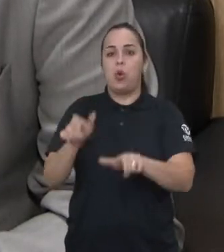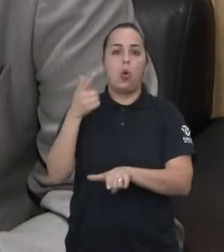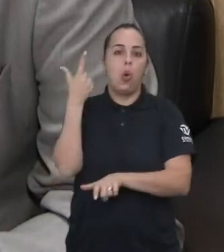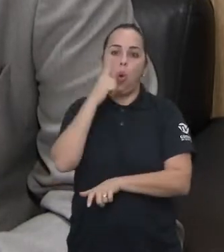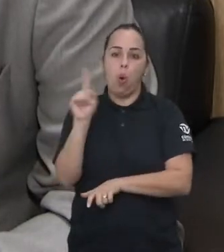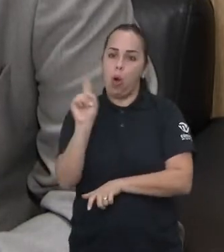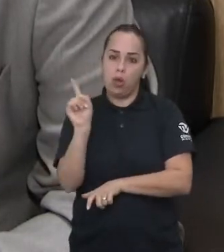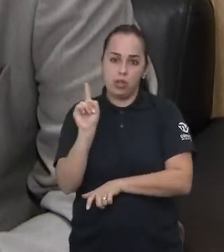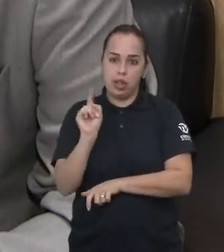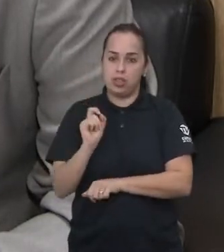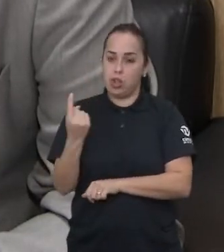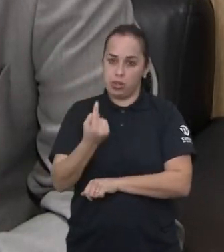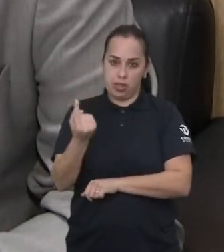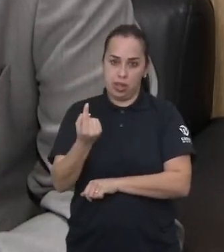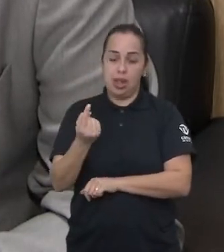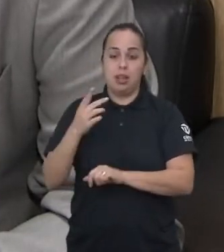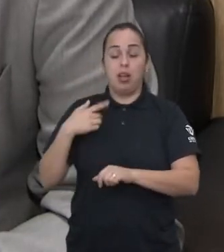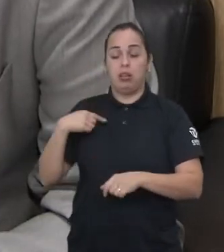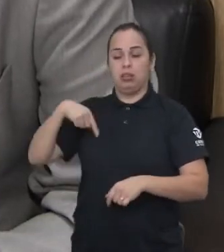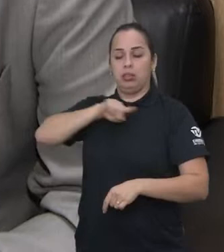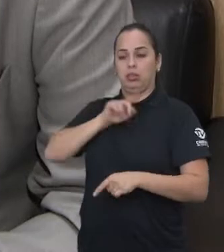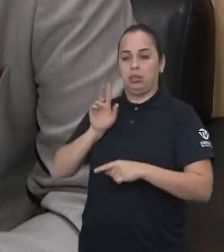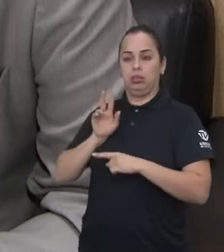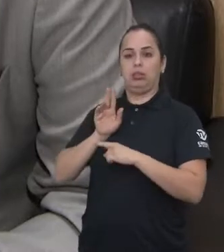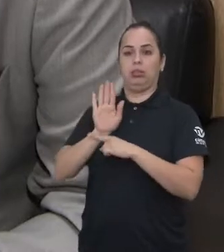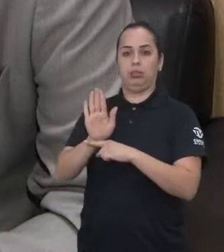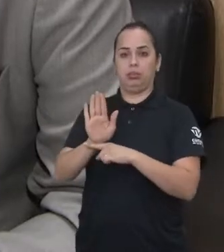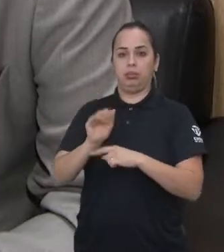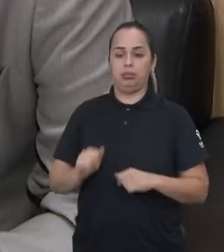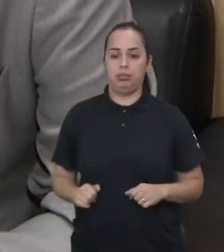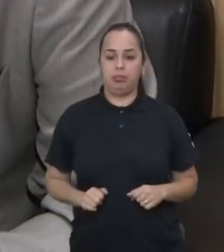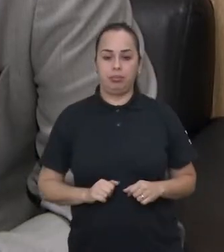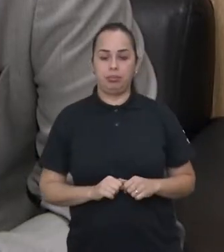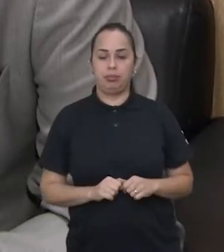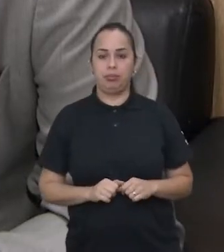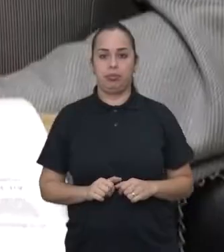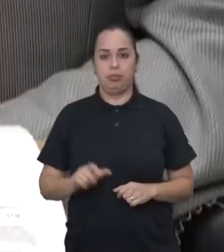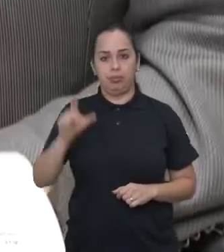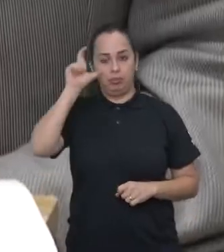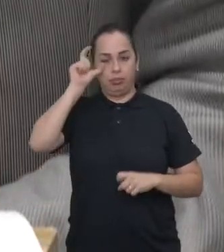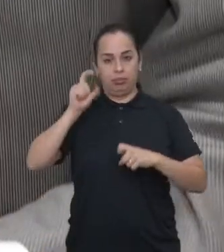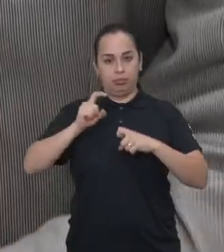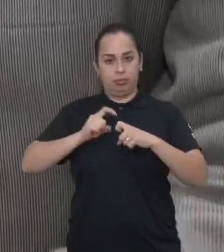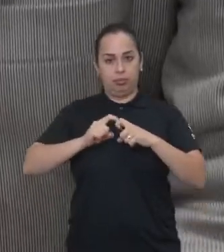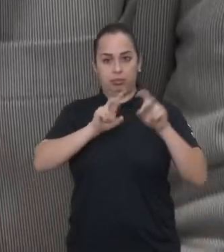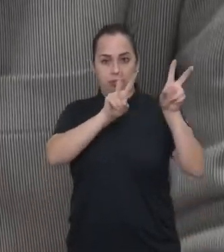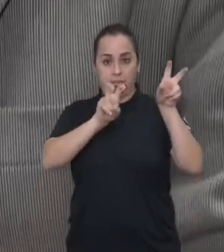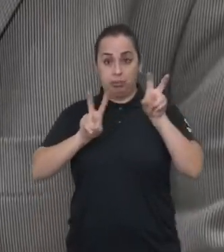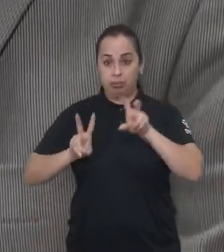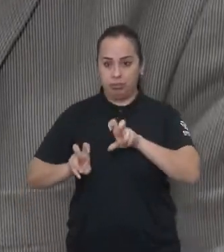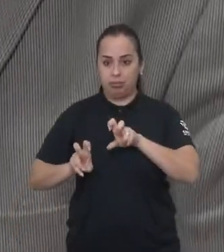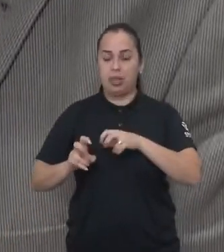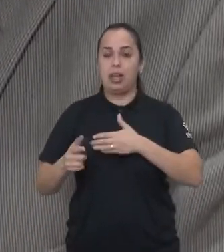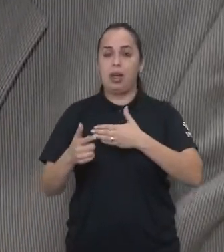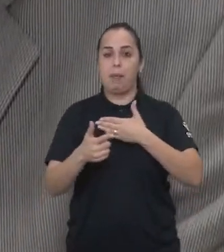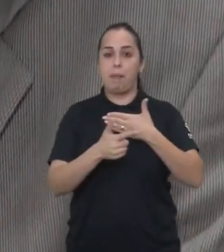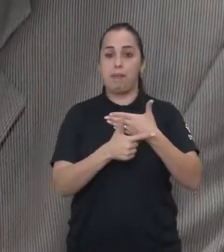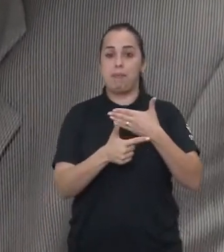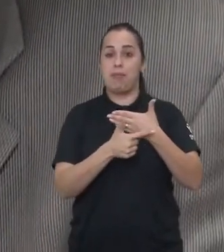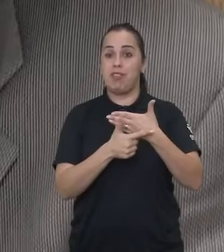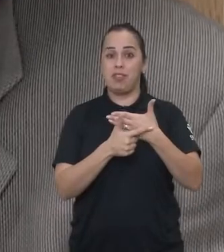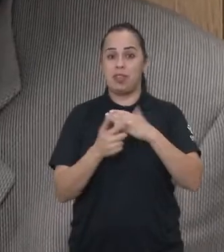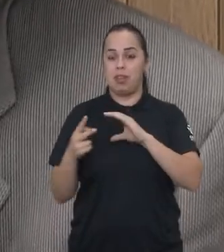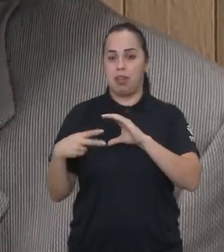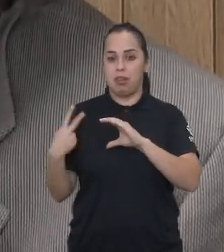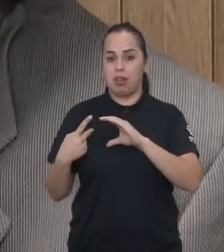estão aptas a tomar as melhores decisões que a gente tem que estar aqui para protegê-las Doutor Elton destaca ainda que é